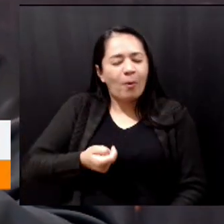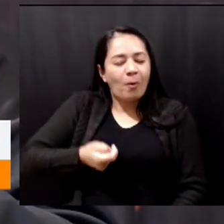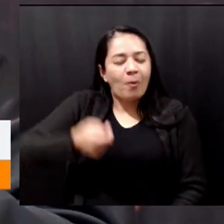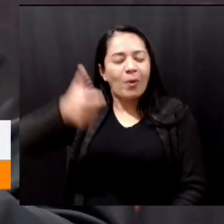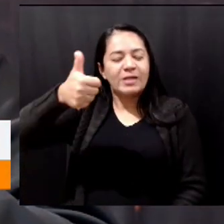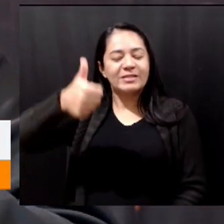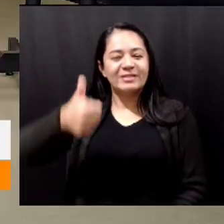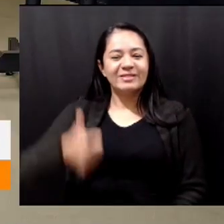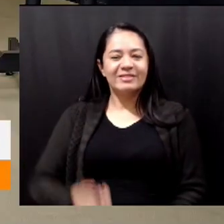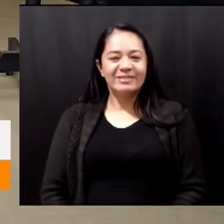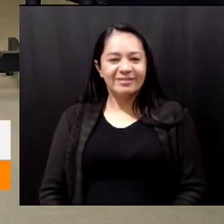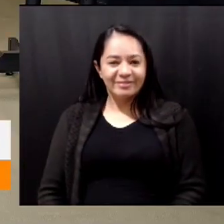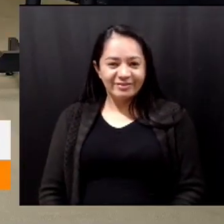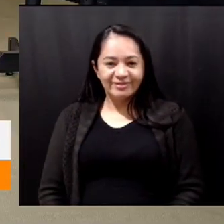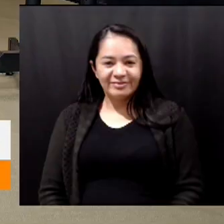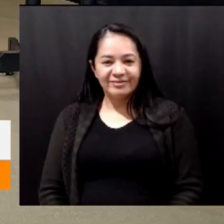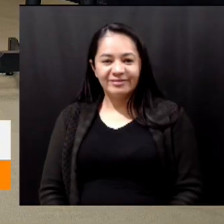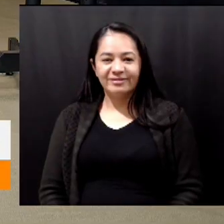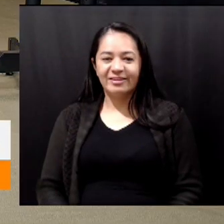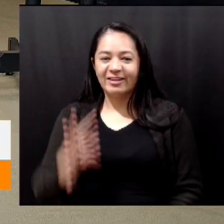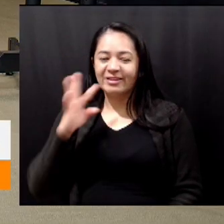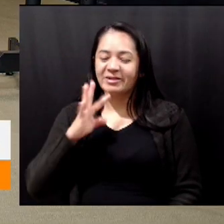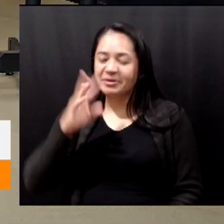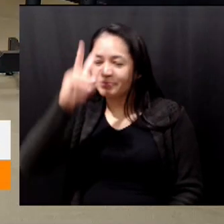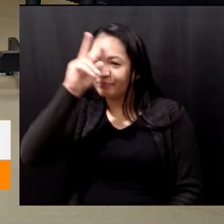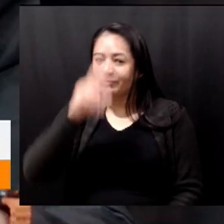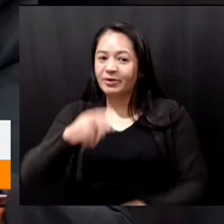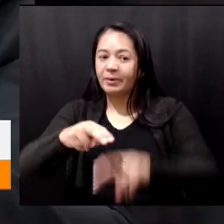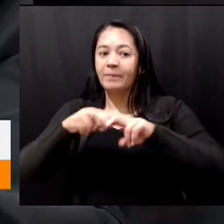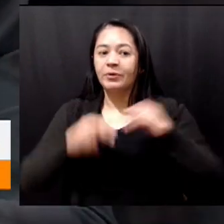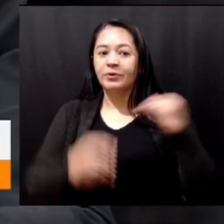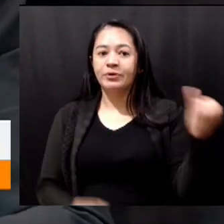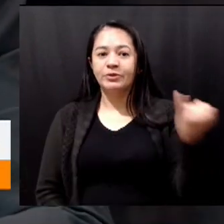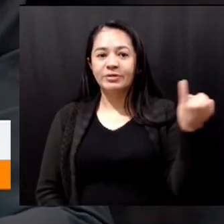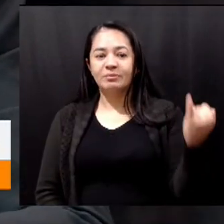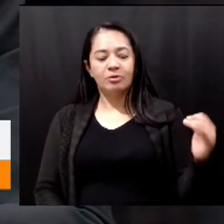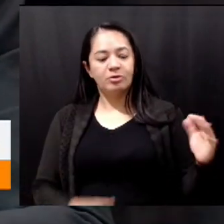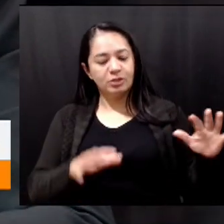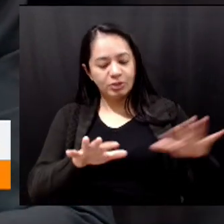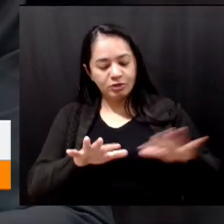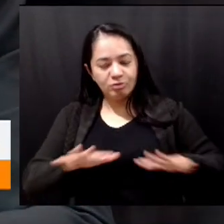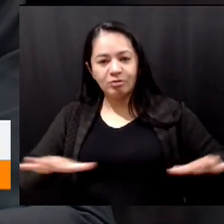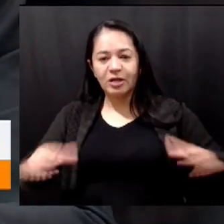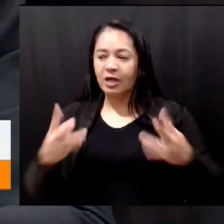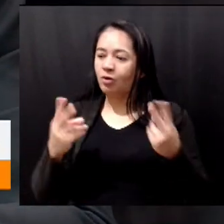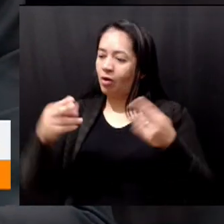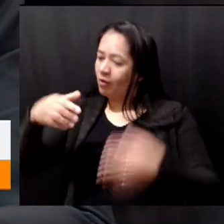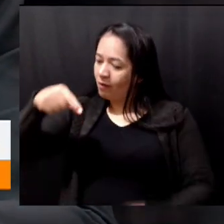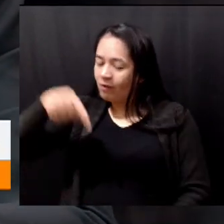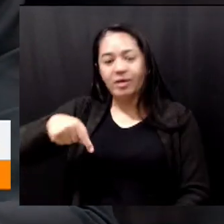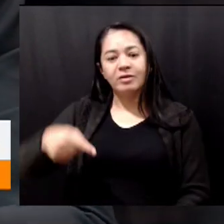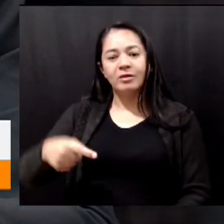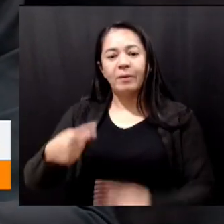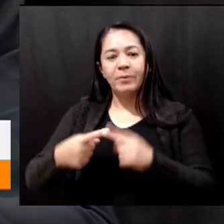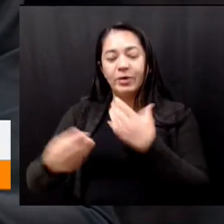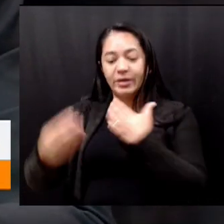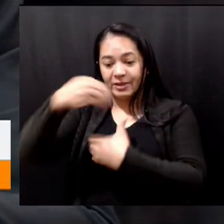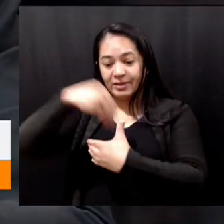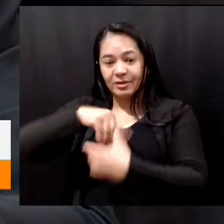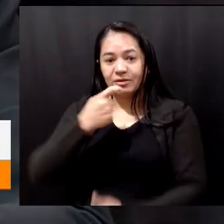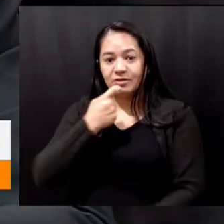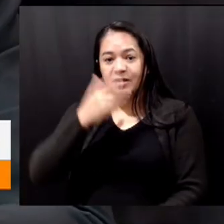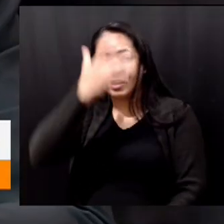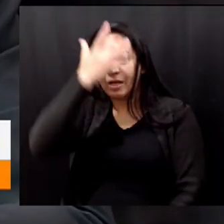história. E por isso que é importante espaço como esse, porque dentro de Campinas as pessoas não entendem